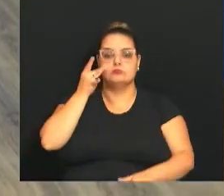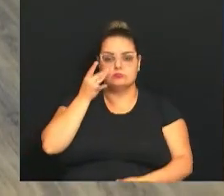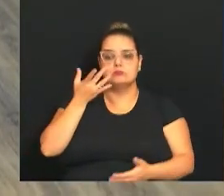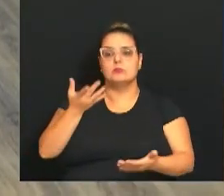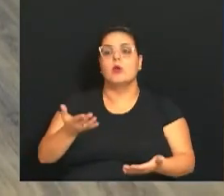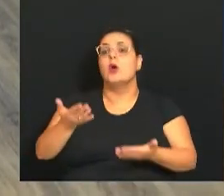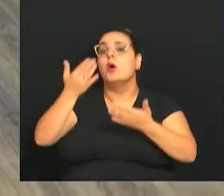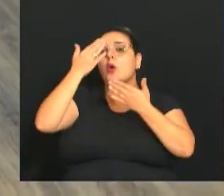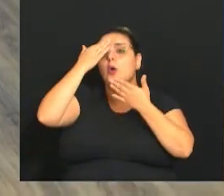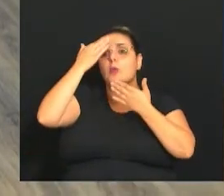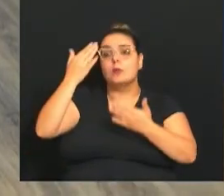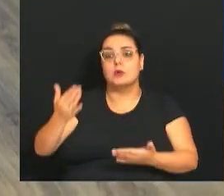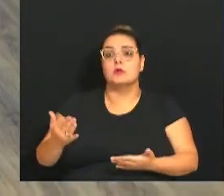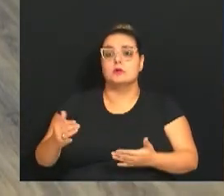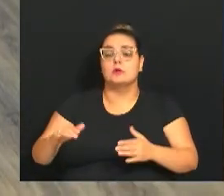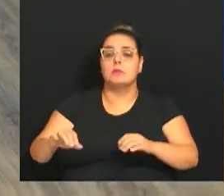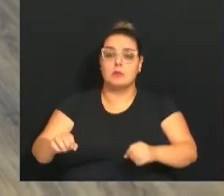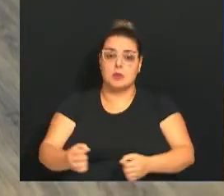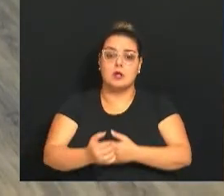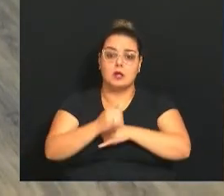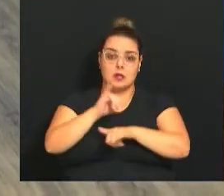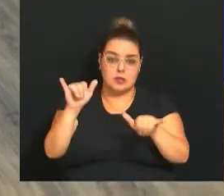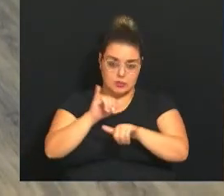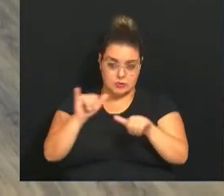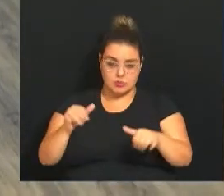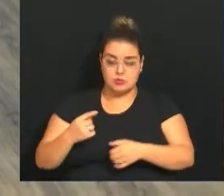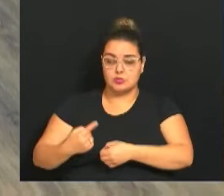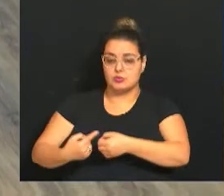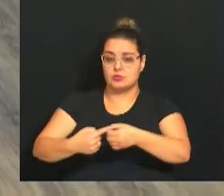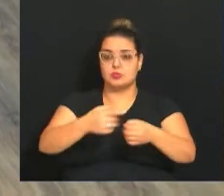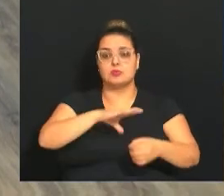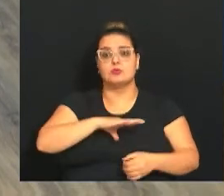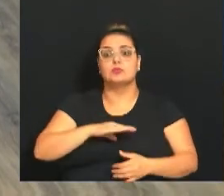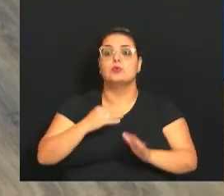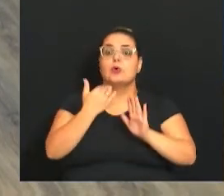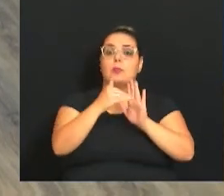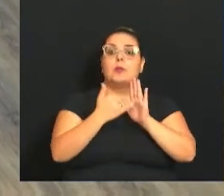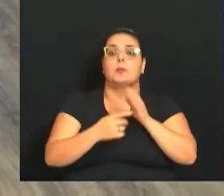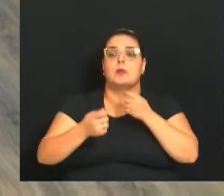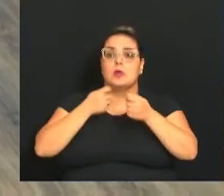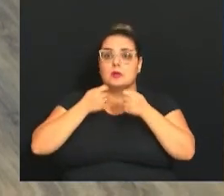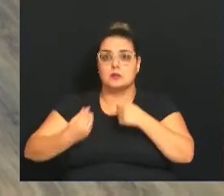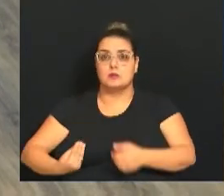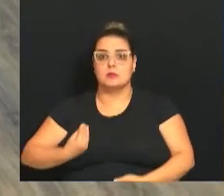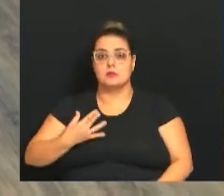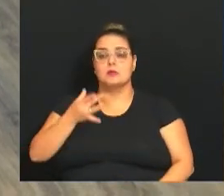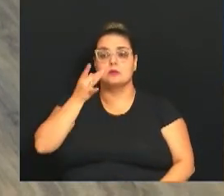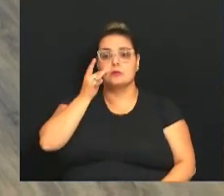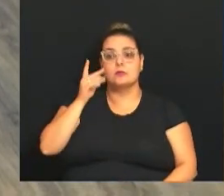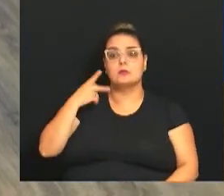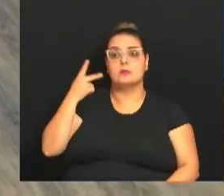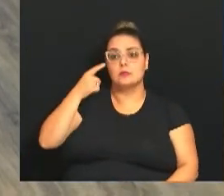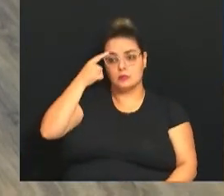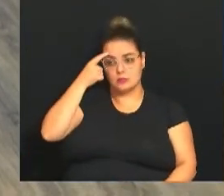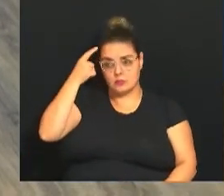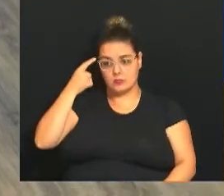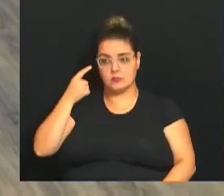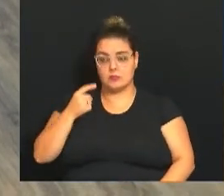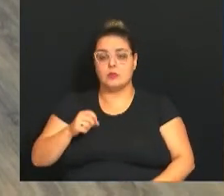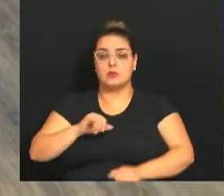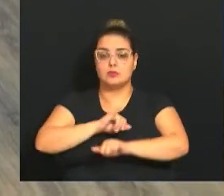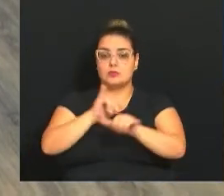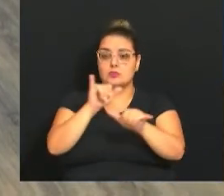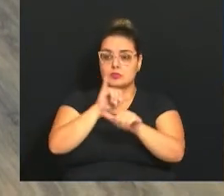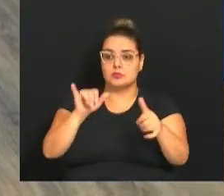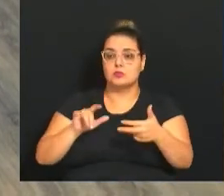muito obrigado pelas notícias da Metrópole de Campinas, do Em Pauta, com entrevista ao vivo com a vereadora Paula Miguel, com as notícias agora